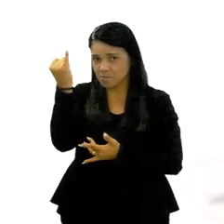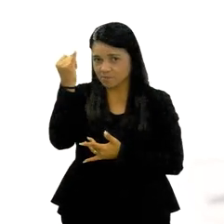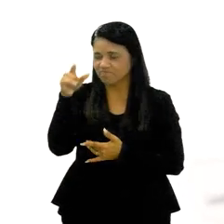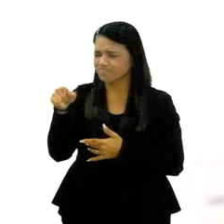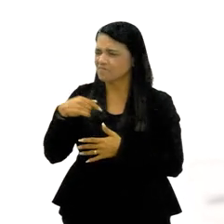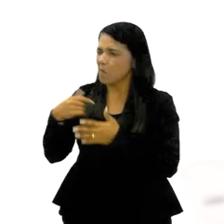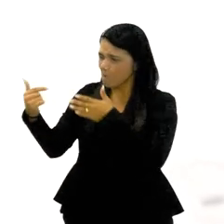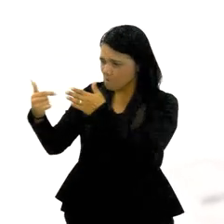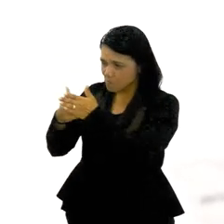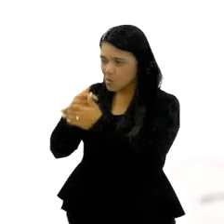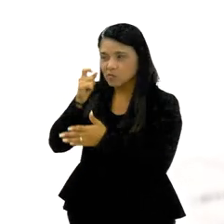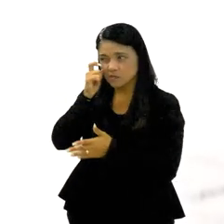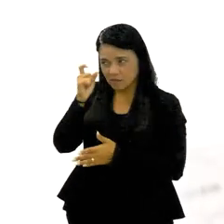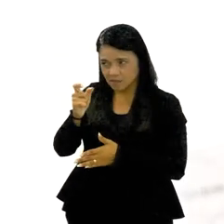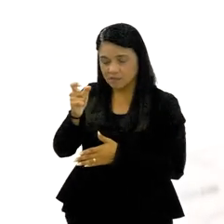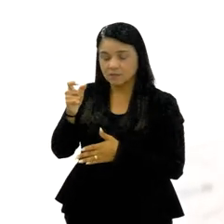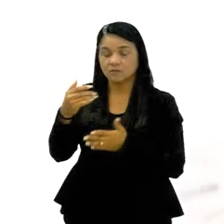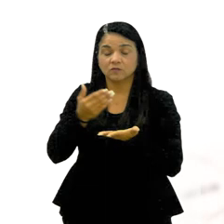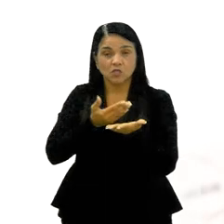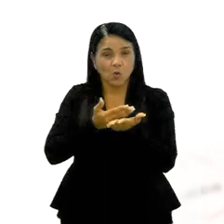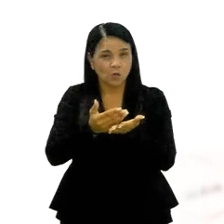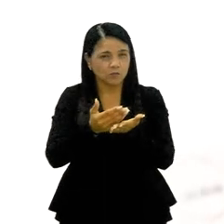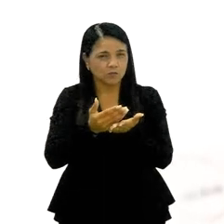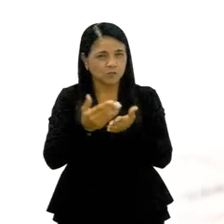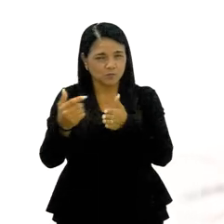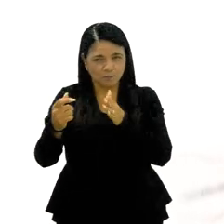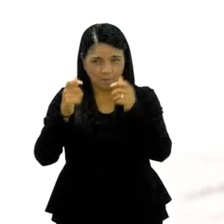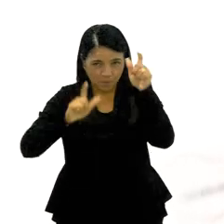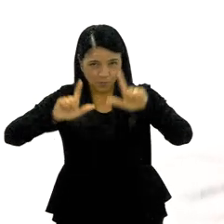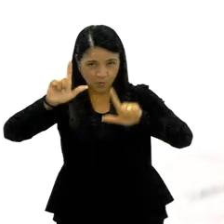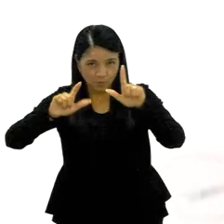assim, bem interessante, porque quando você me perguntou no início do programa